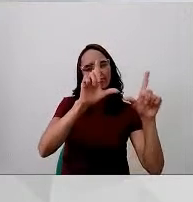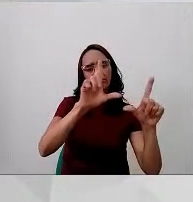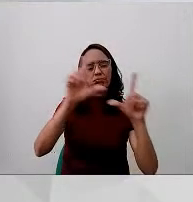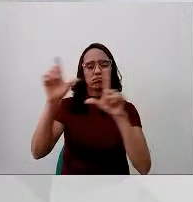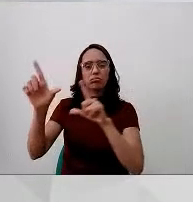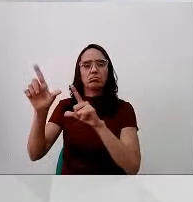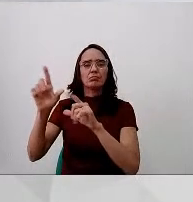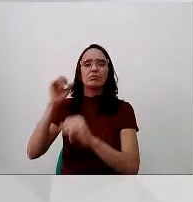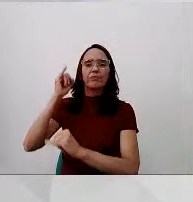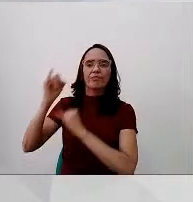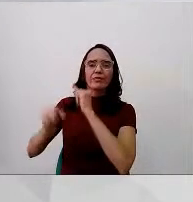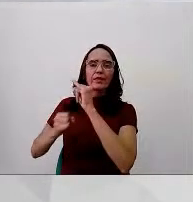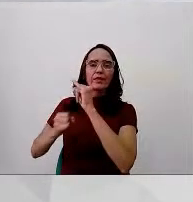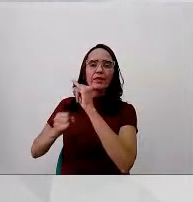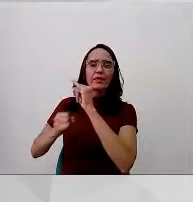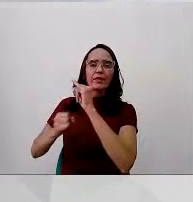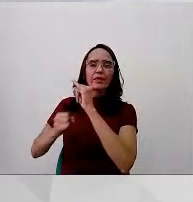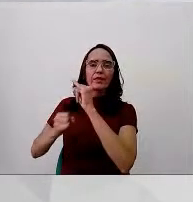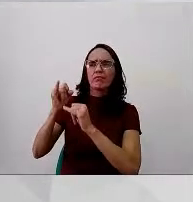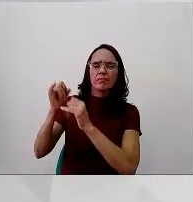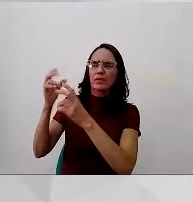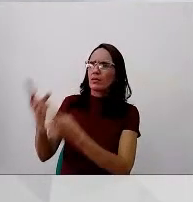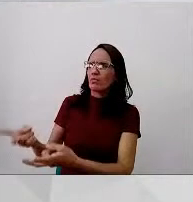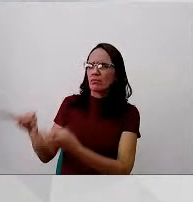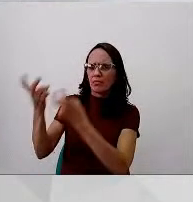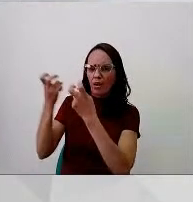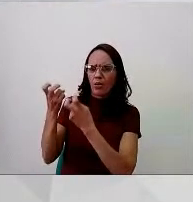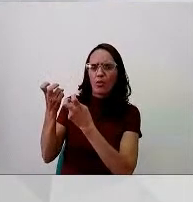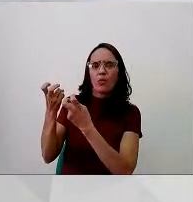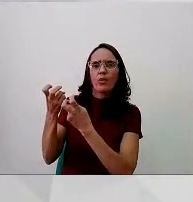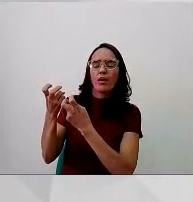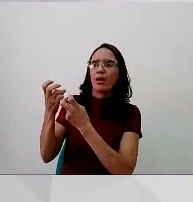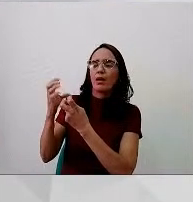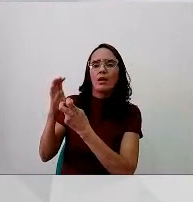identificava se tinha um gato na imagem ou não.